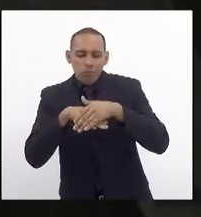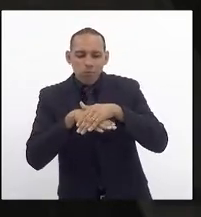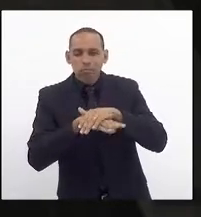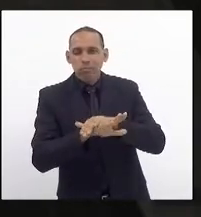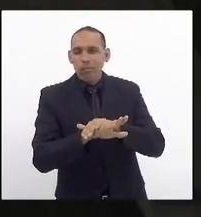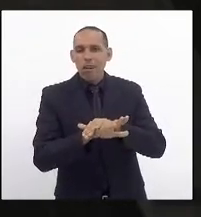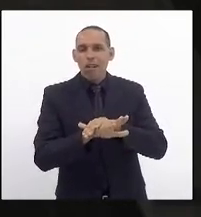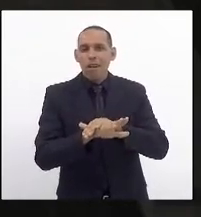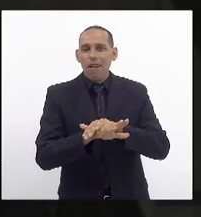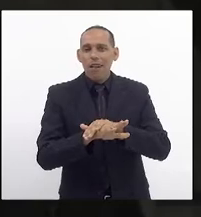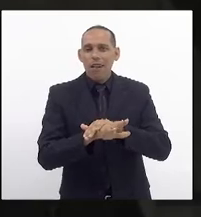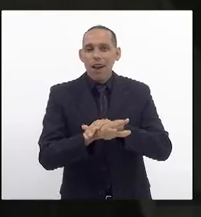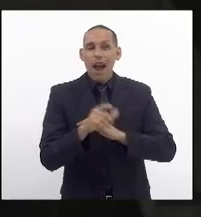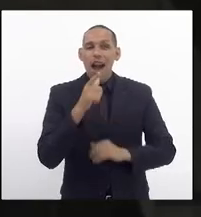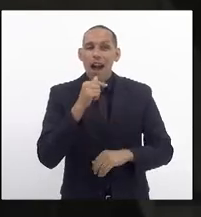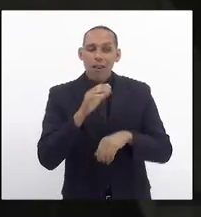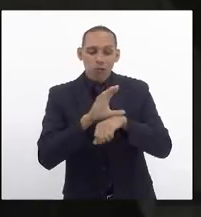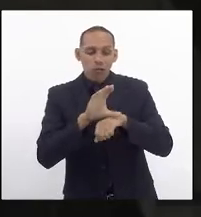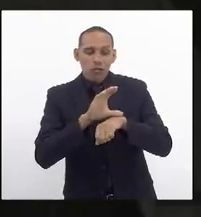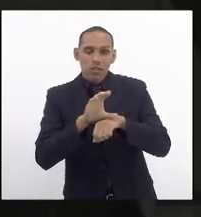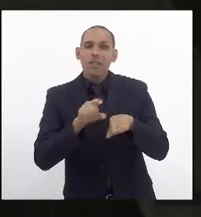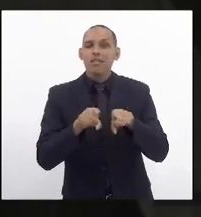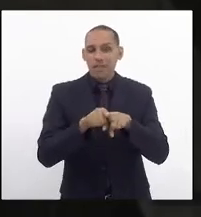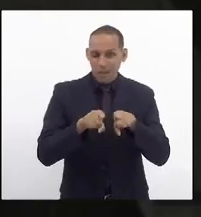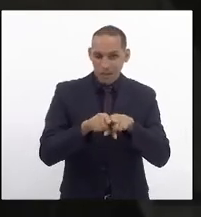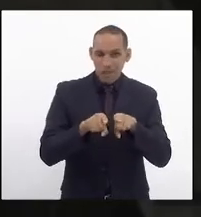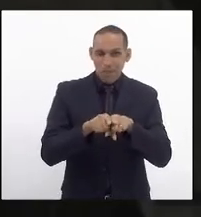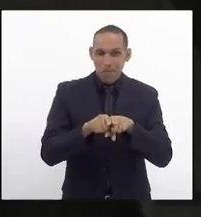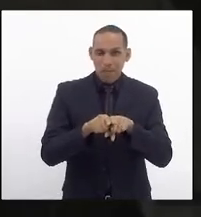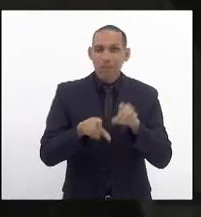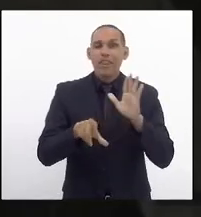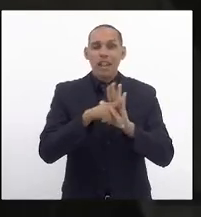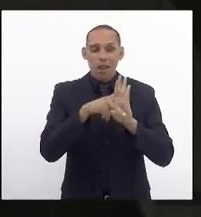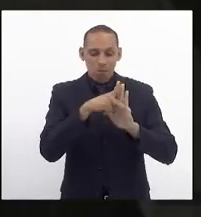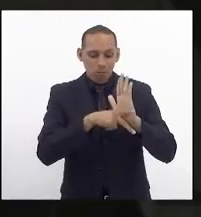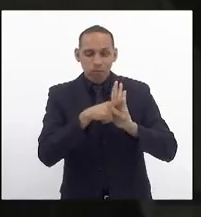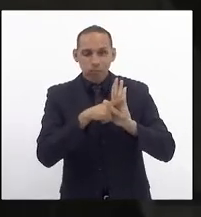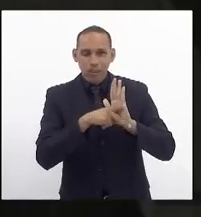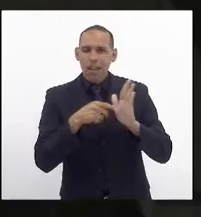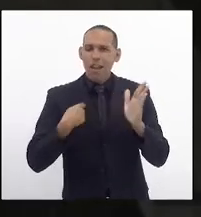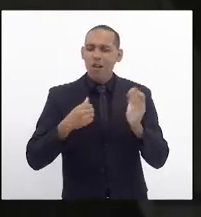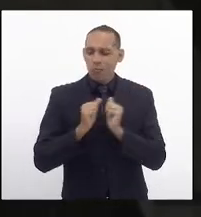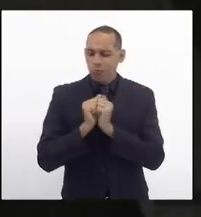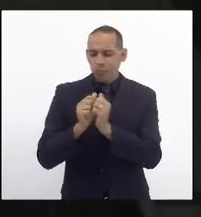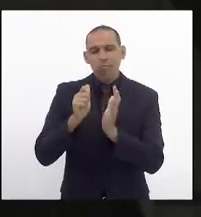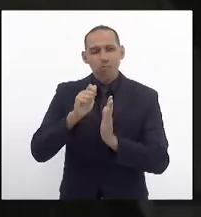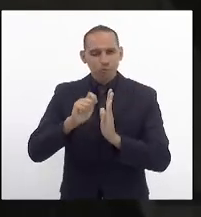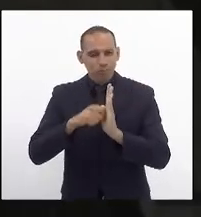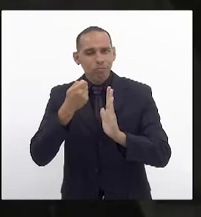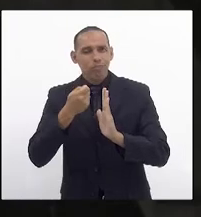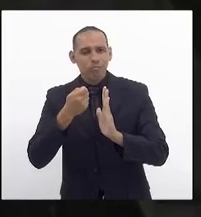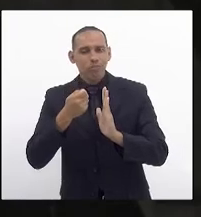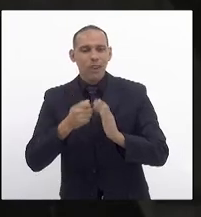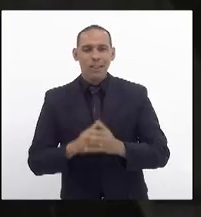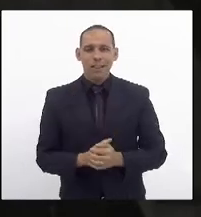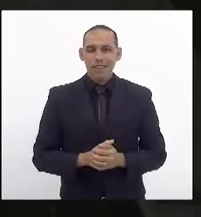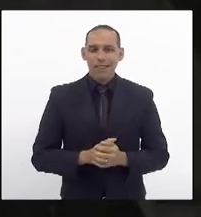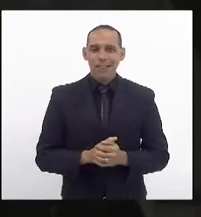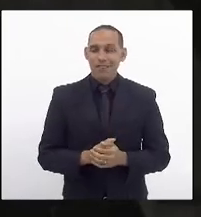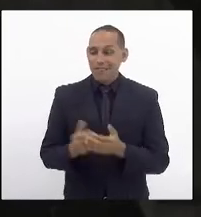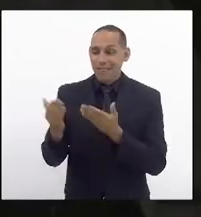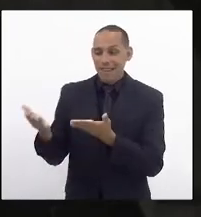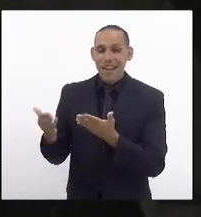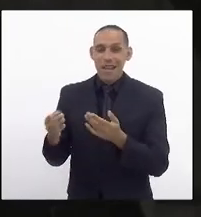que a seja as águas cinzas e um projeto de lei que foi co-autor com ele ele evidentemente